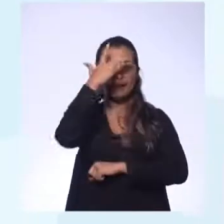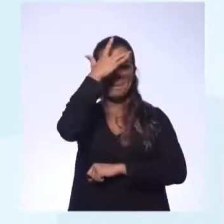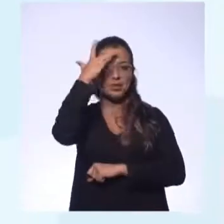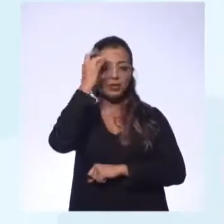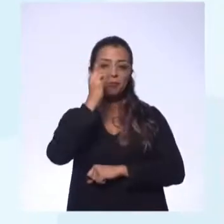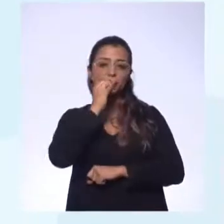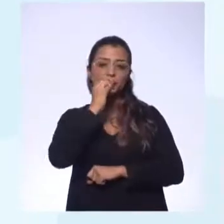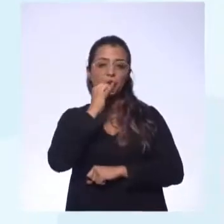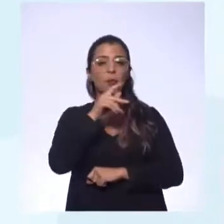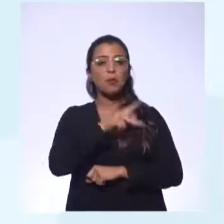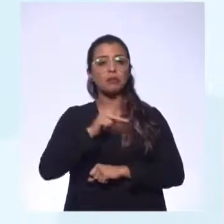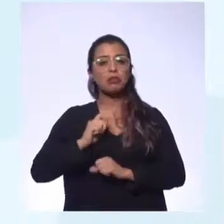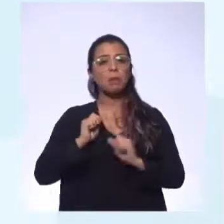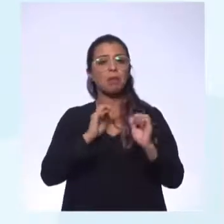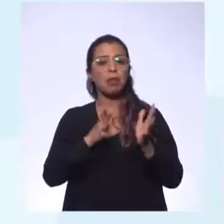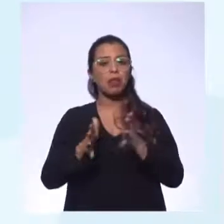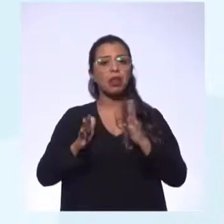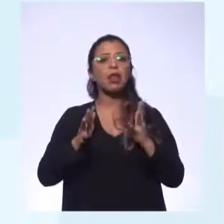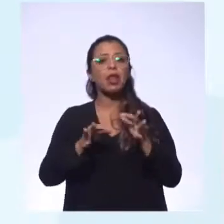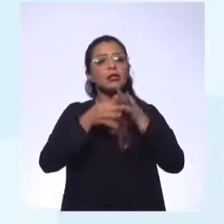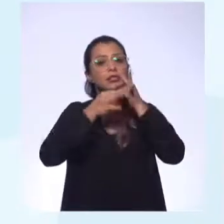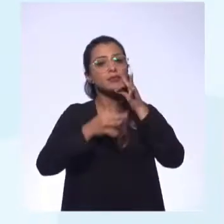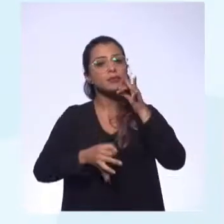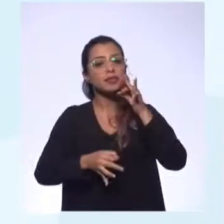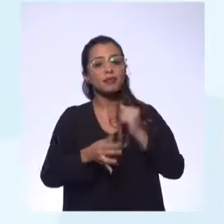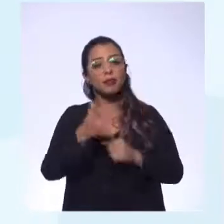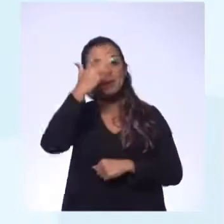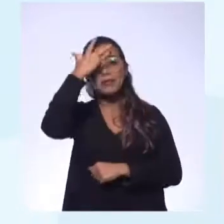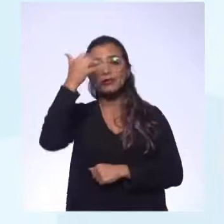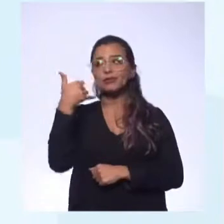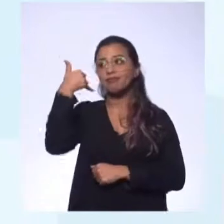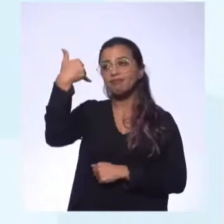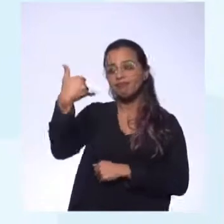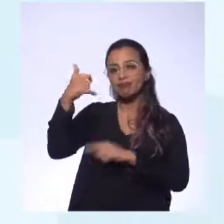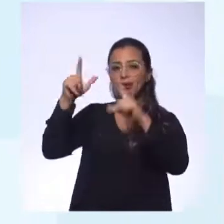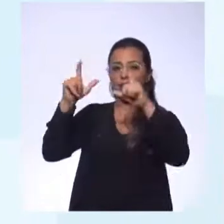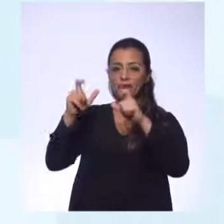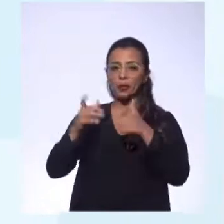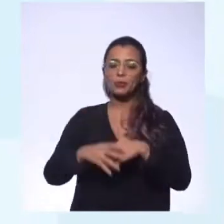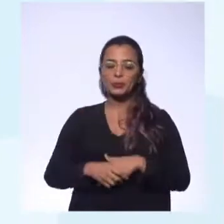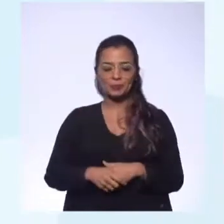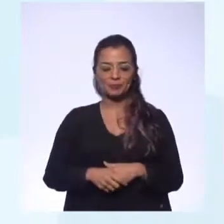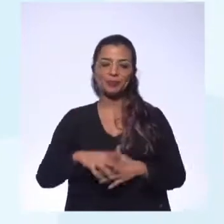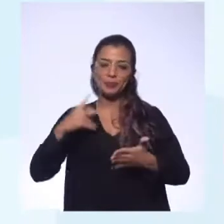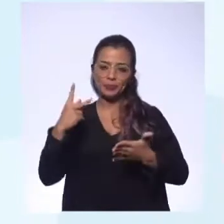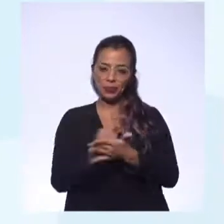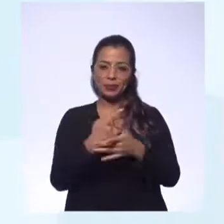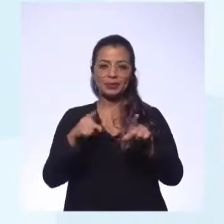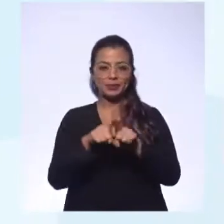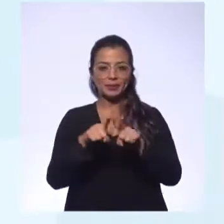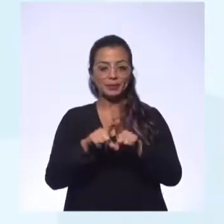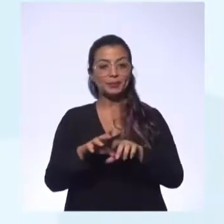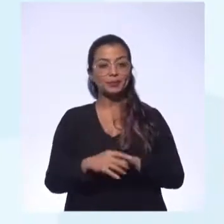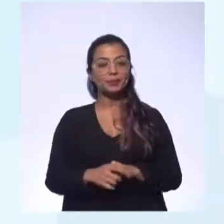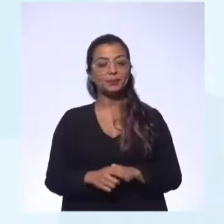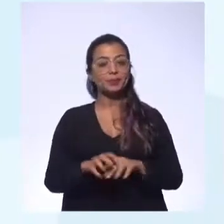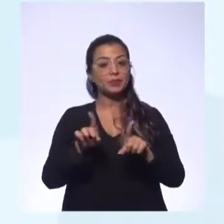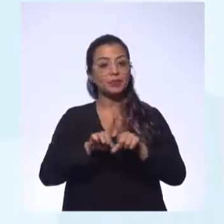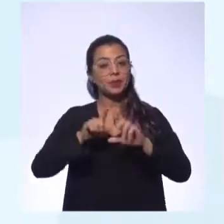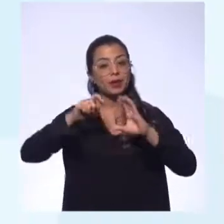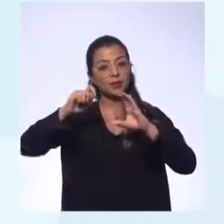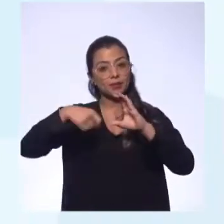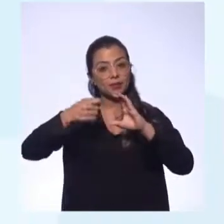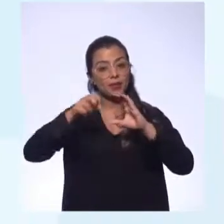professor está explicando, ele está tentando fazer uma foto lá, um selfie no meio da aula. Sim. Acontece. Visualizar vídeos,